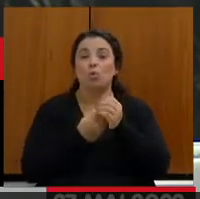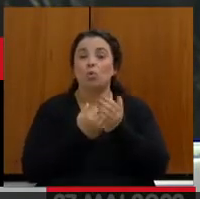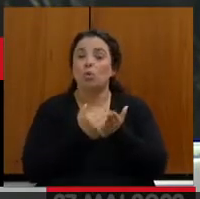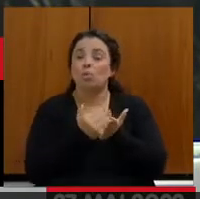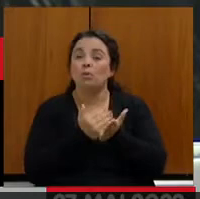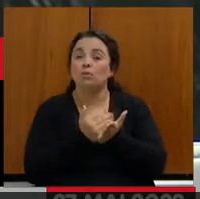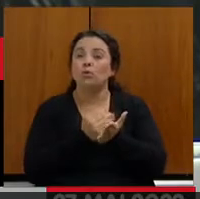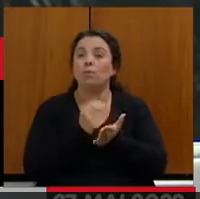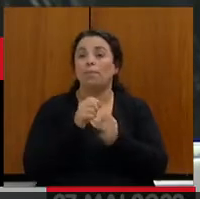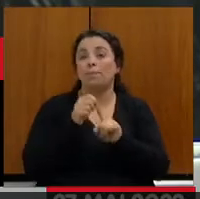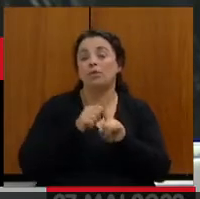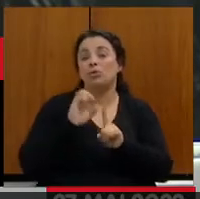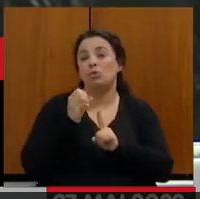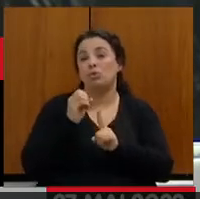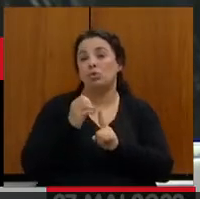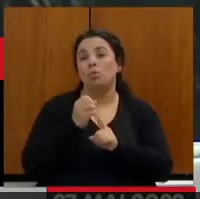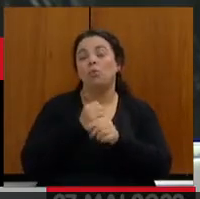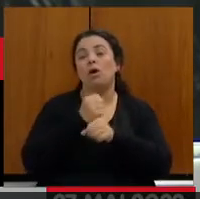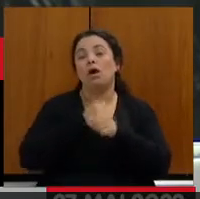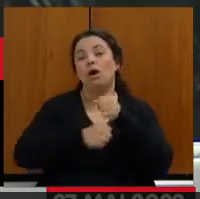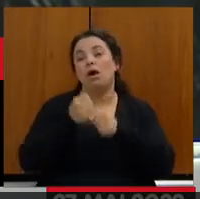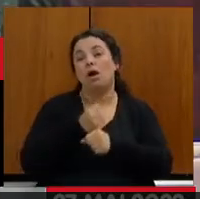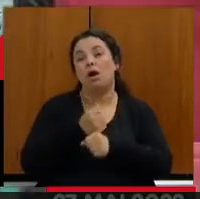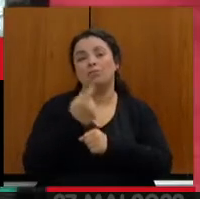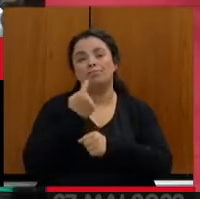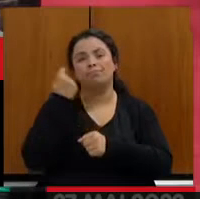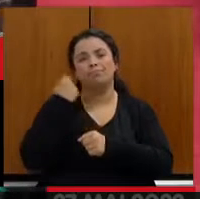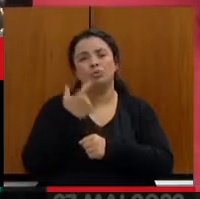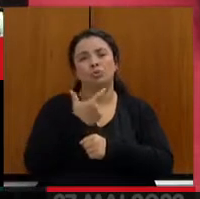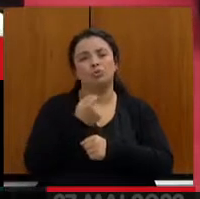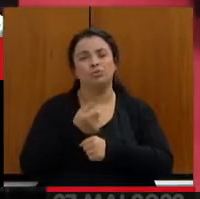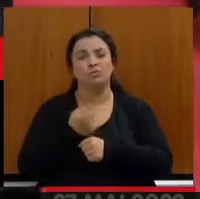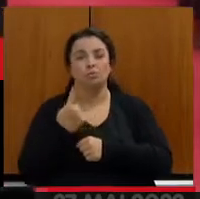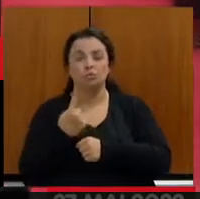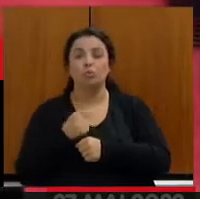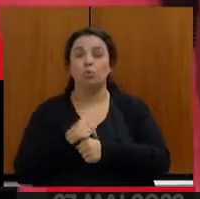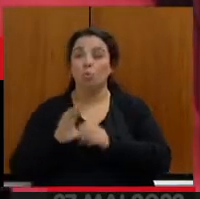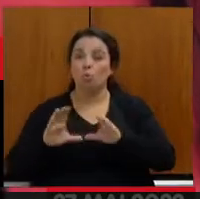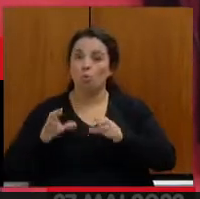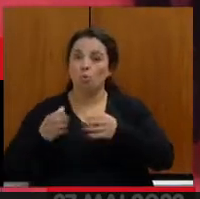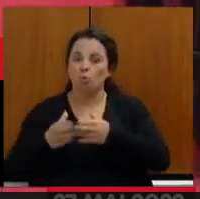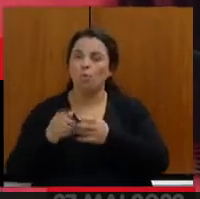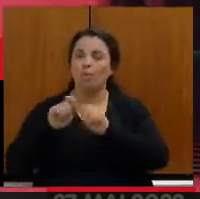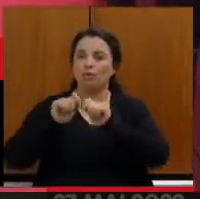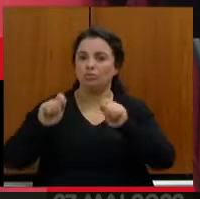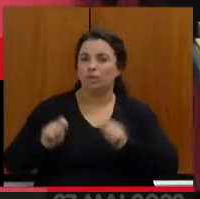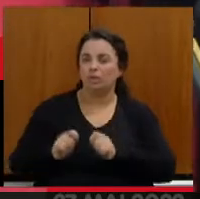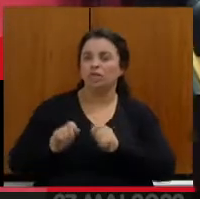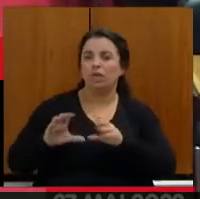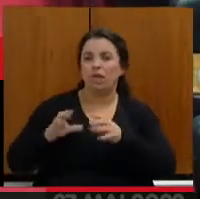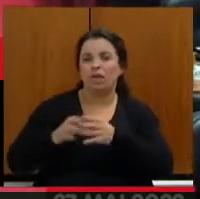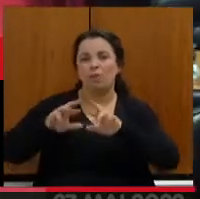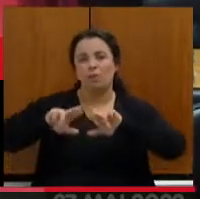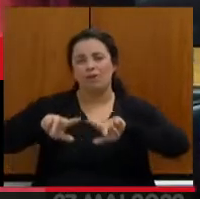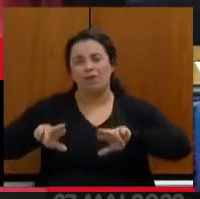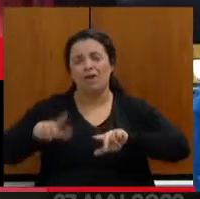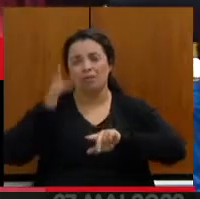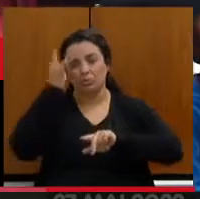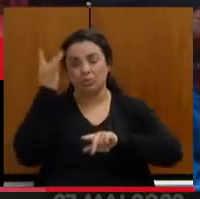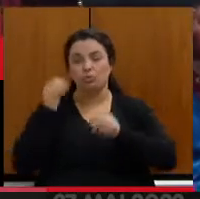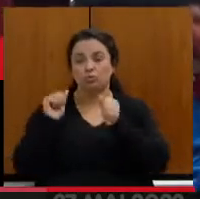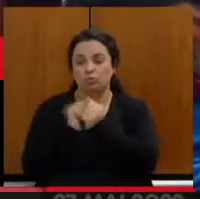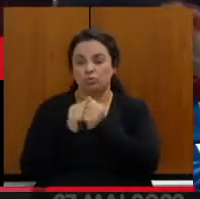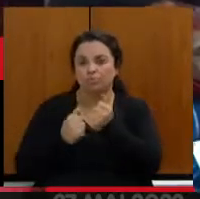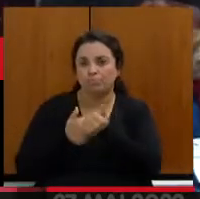profunda coletiva de um trabalho ardo de toda a equipe administrativa da Assembleia Legislativa dos mandatos